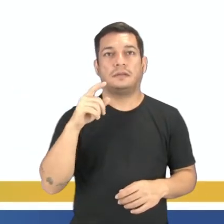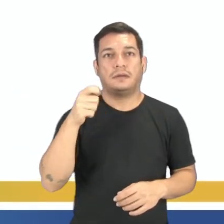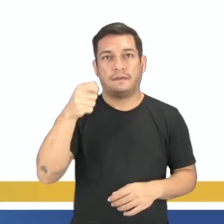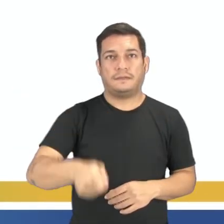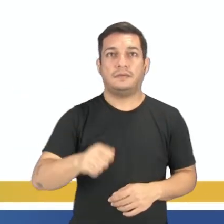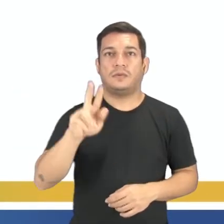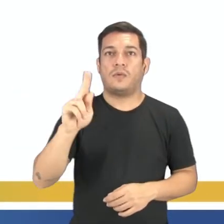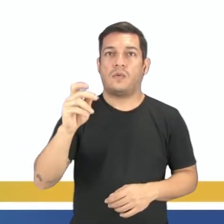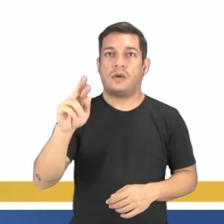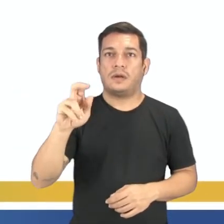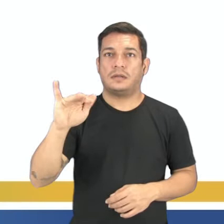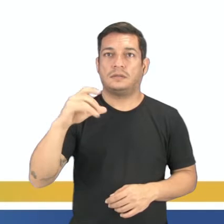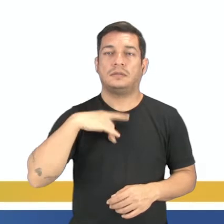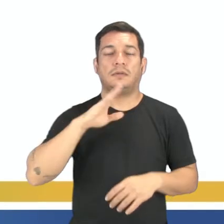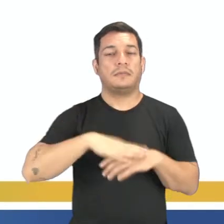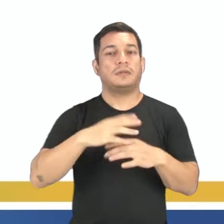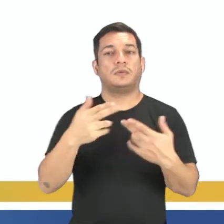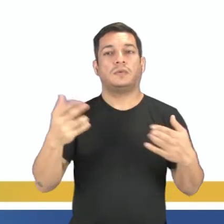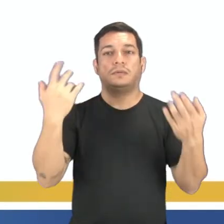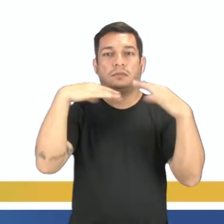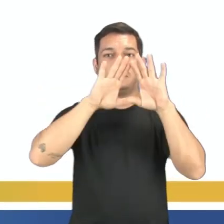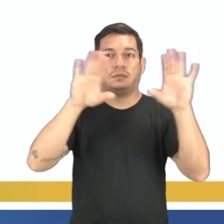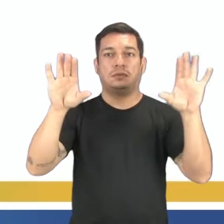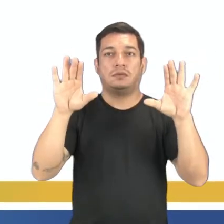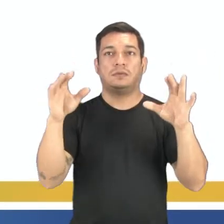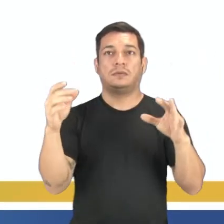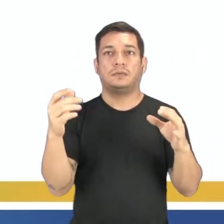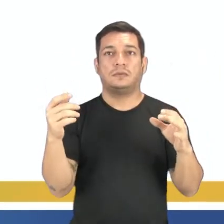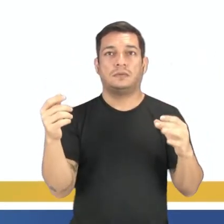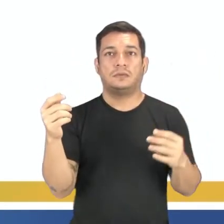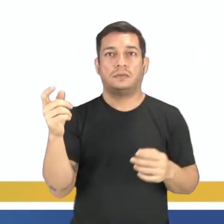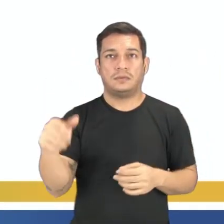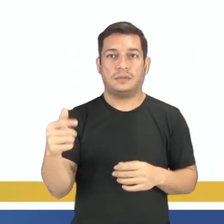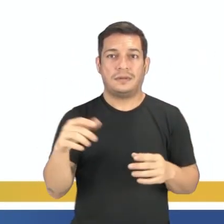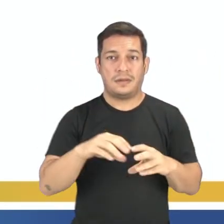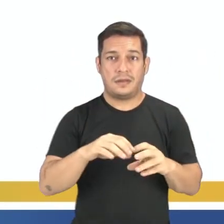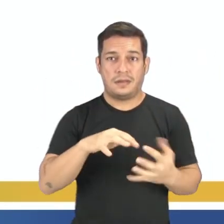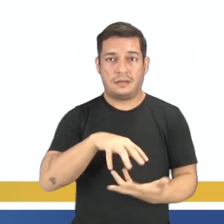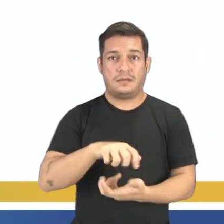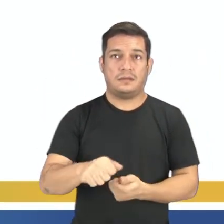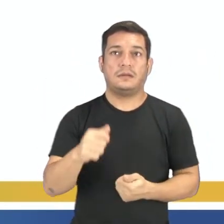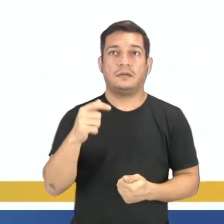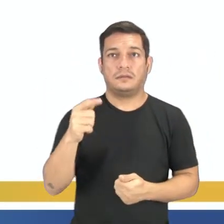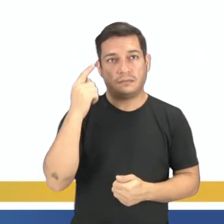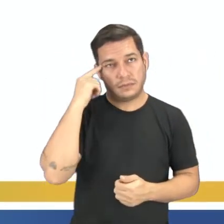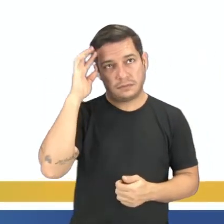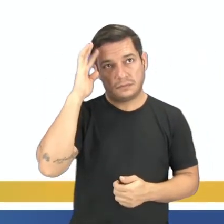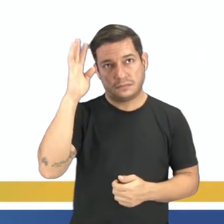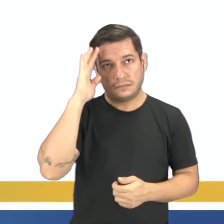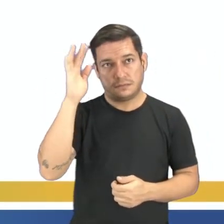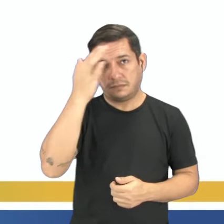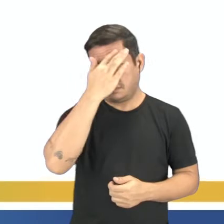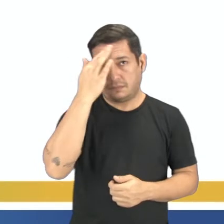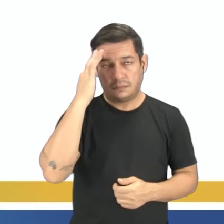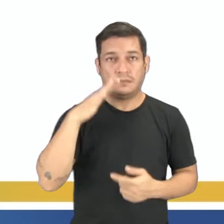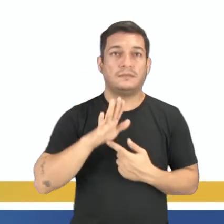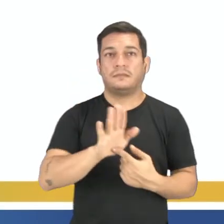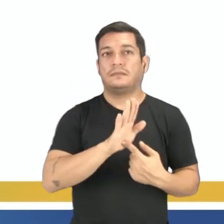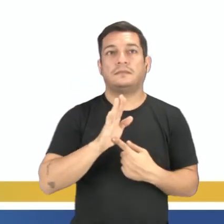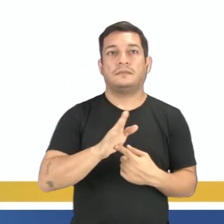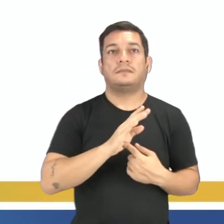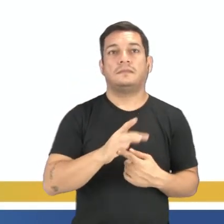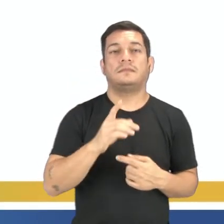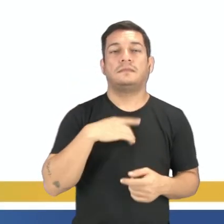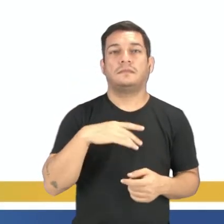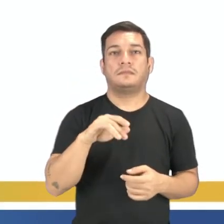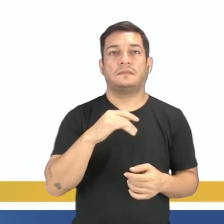Horácio de que há mais coisas no céu e na terra do que sonha a nossa filosofia? Apresenta um triângulo amoroso no qual Rita, casada